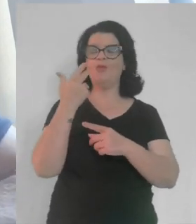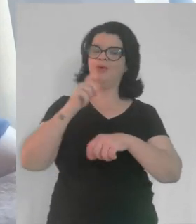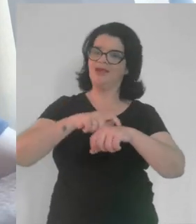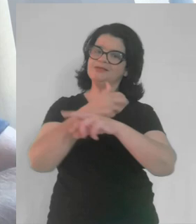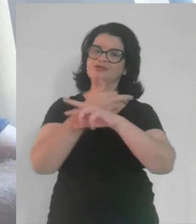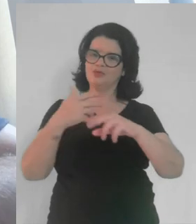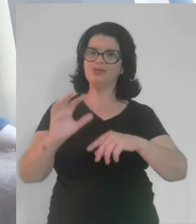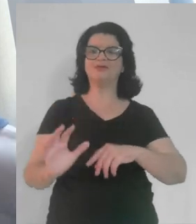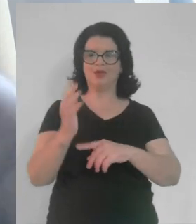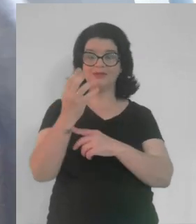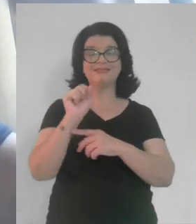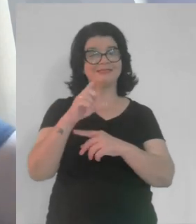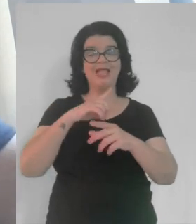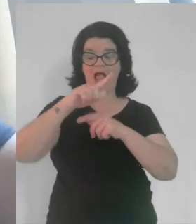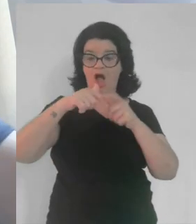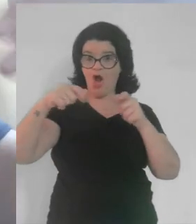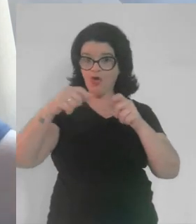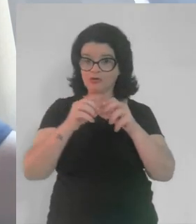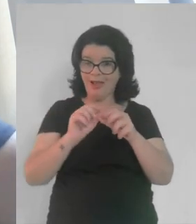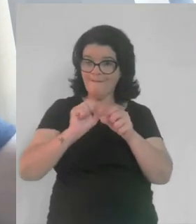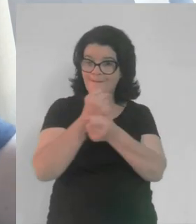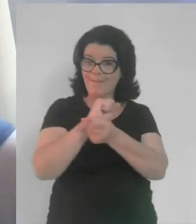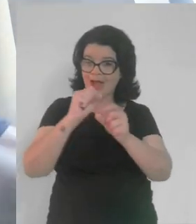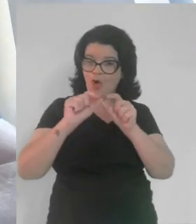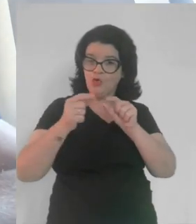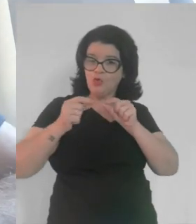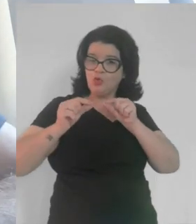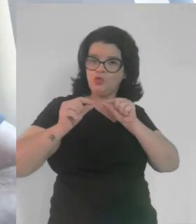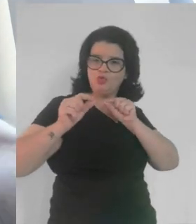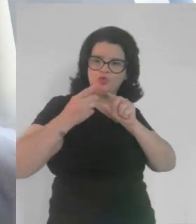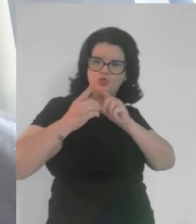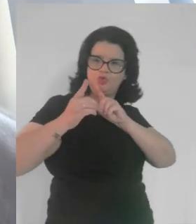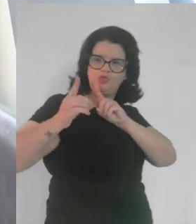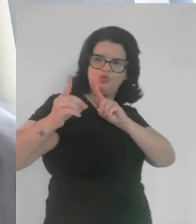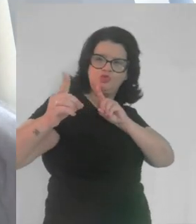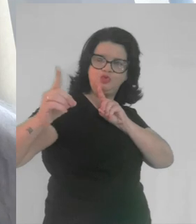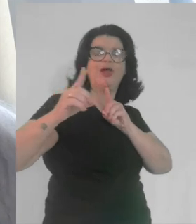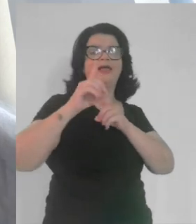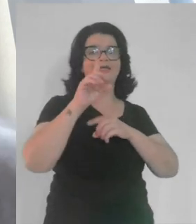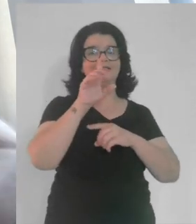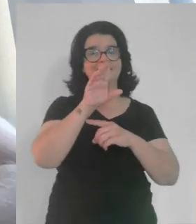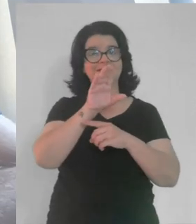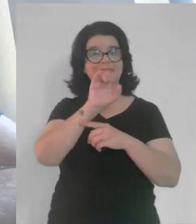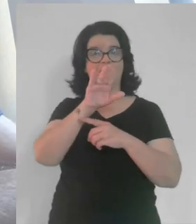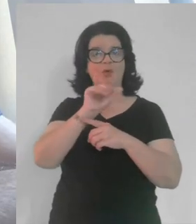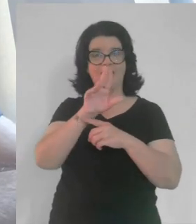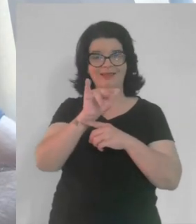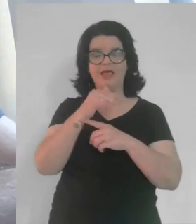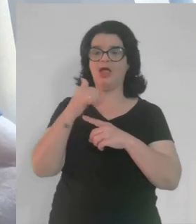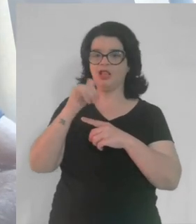ó, se a corda vai ficando maior e maior, Cebolinha vai ter que colocar mais e mais